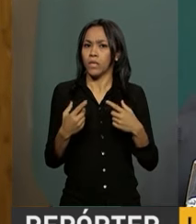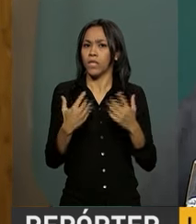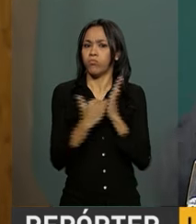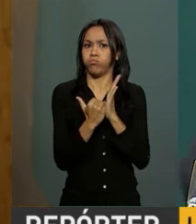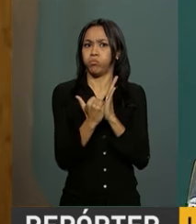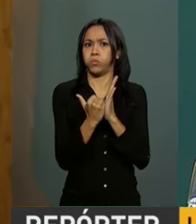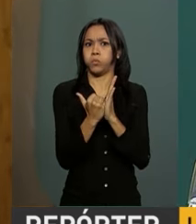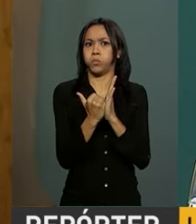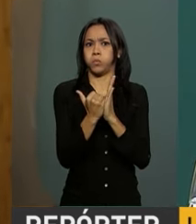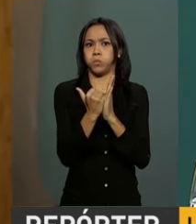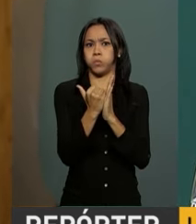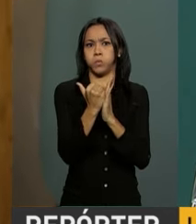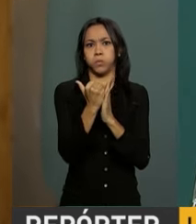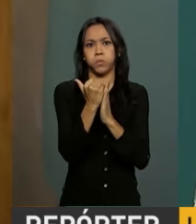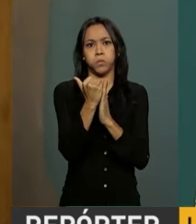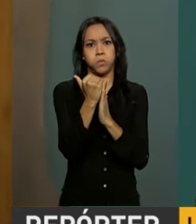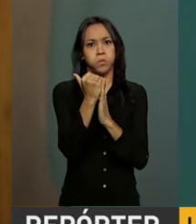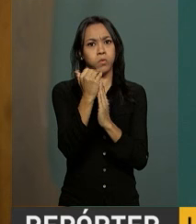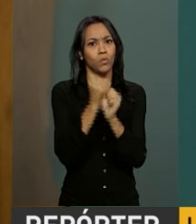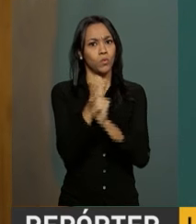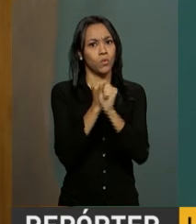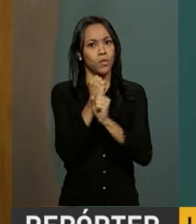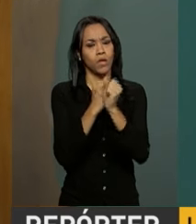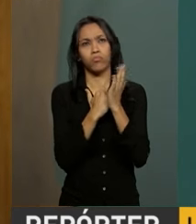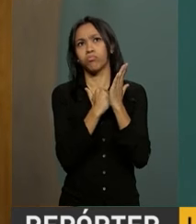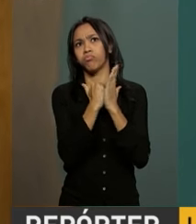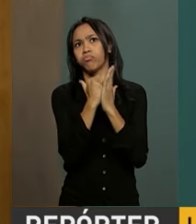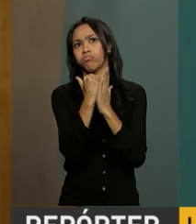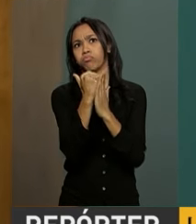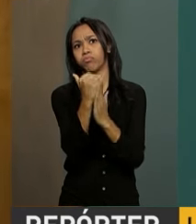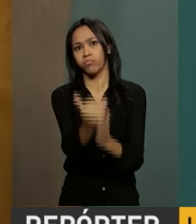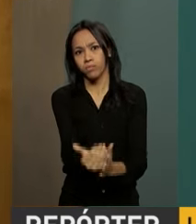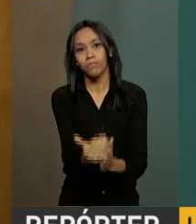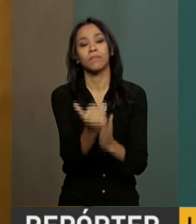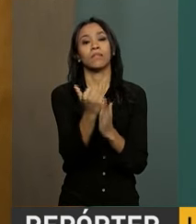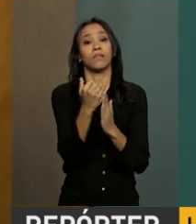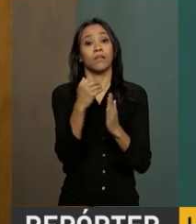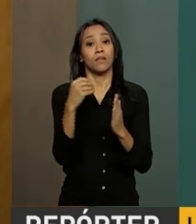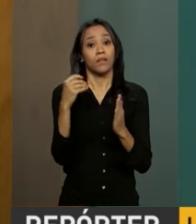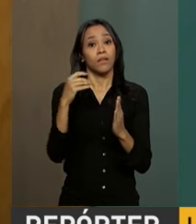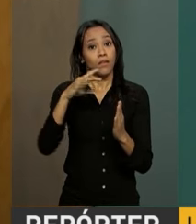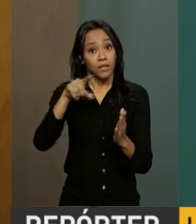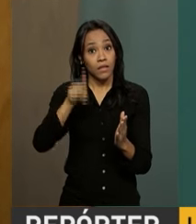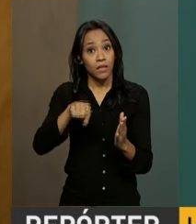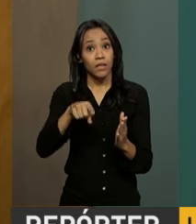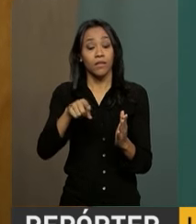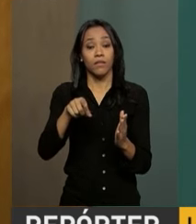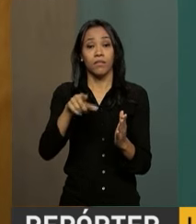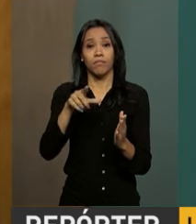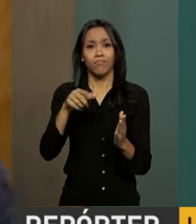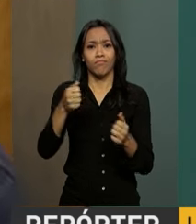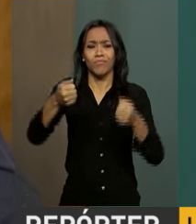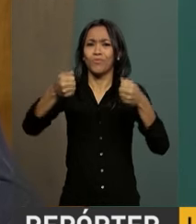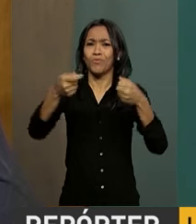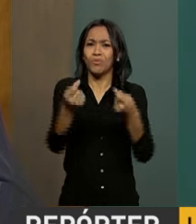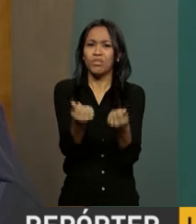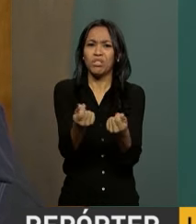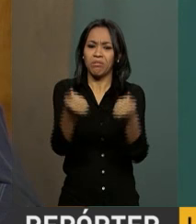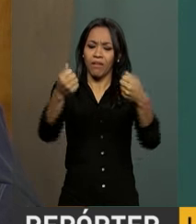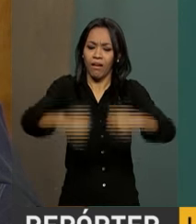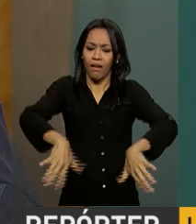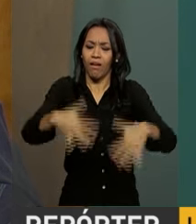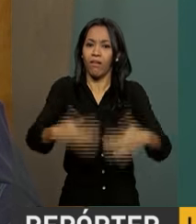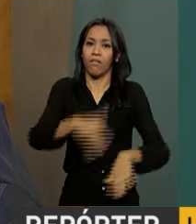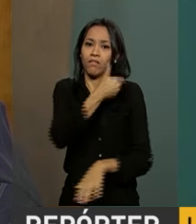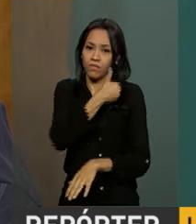forma acentuada nos últimos anos, né, o crescimento real acumulado da despesa não